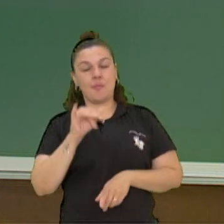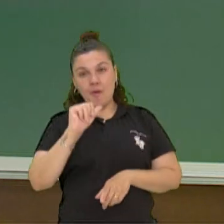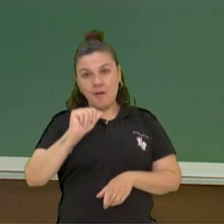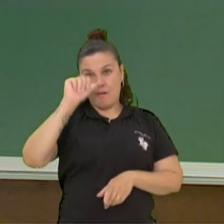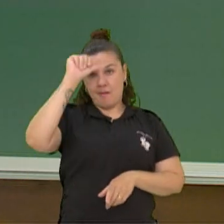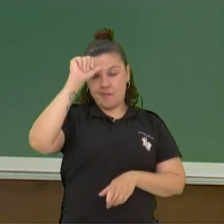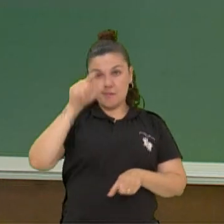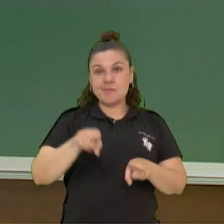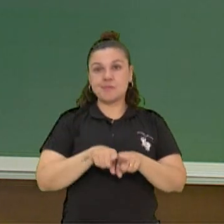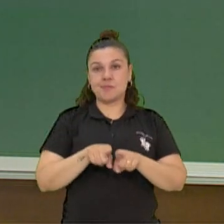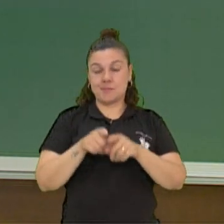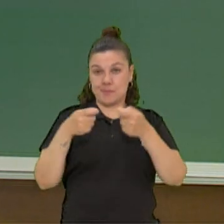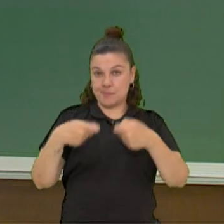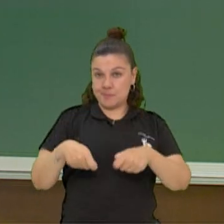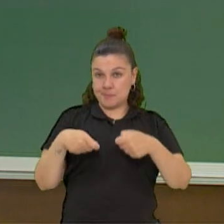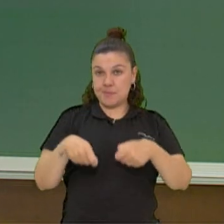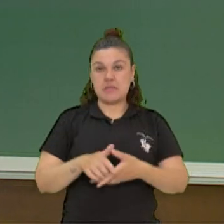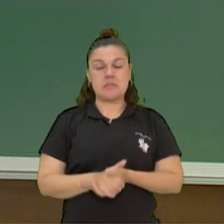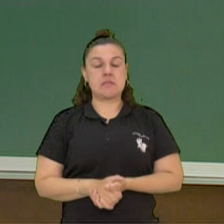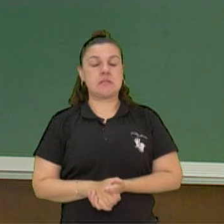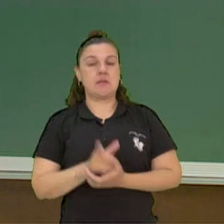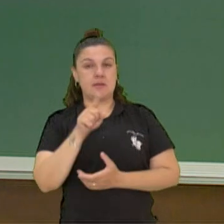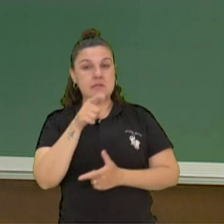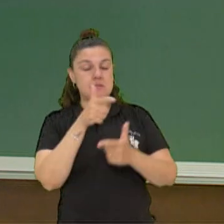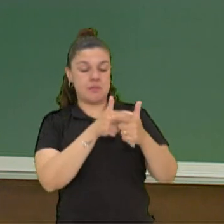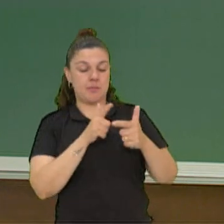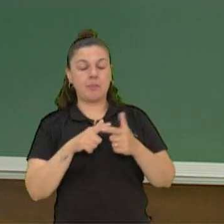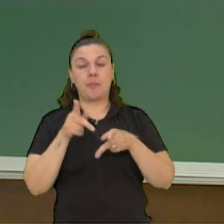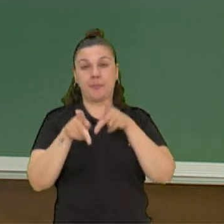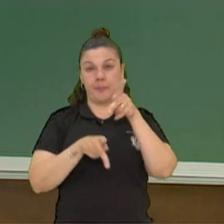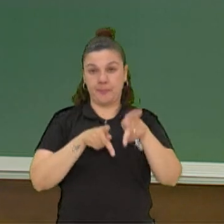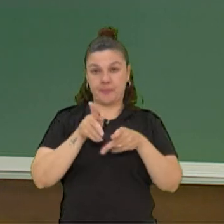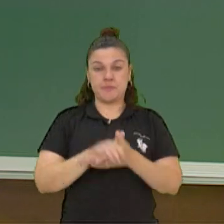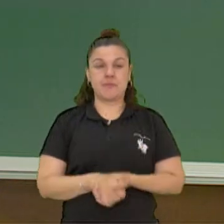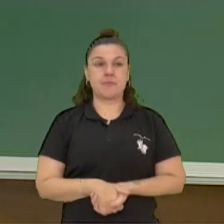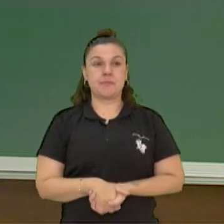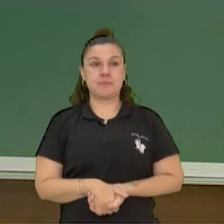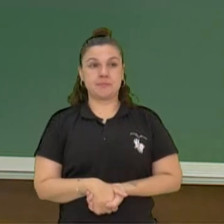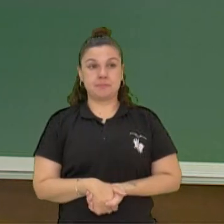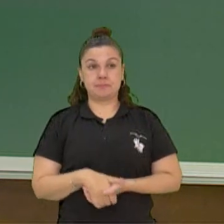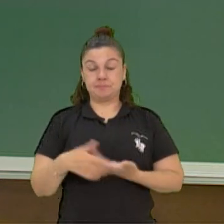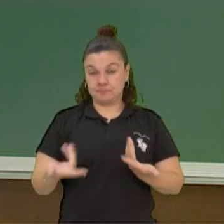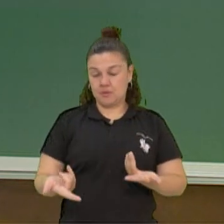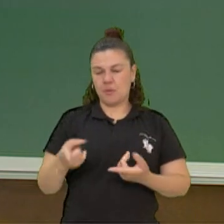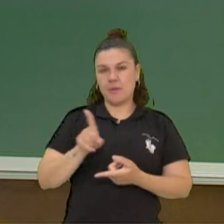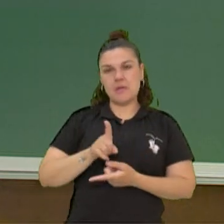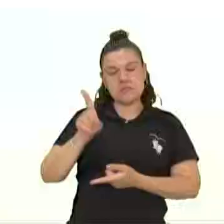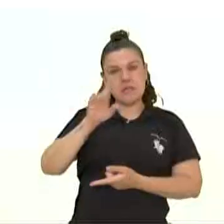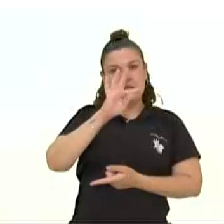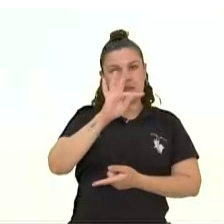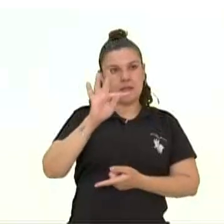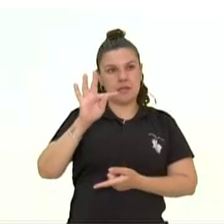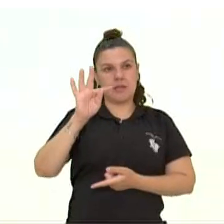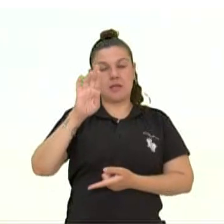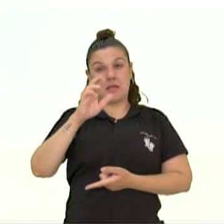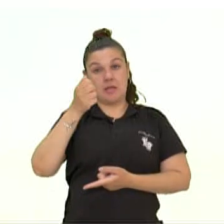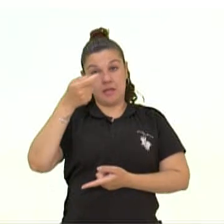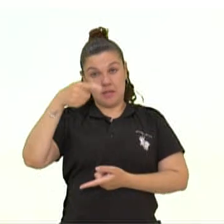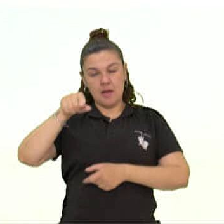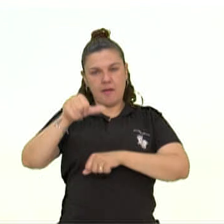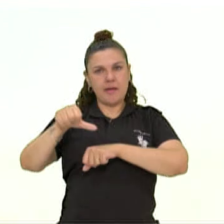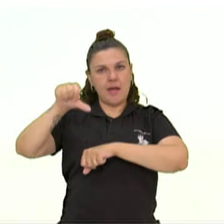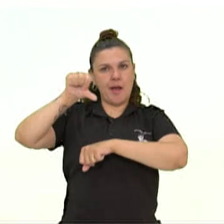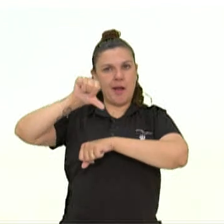investir nesse fator populacional. A cidade do Teherã, a capital do Irã, tem um alto índice de